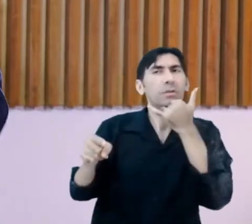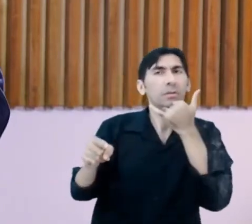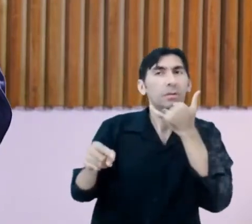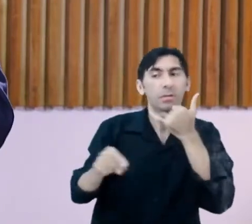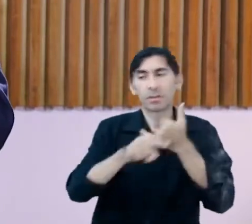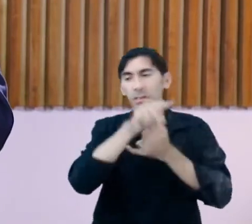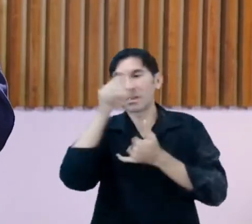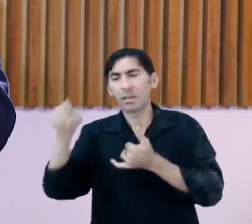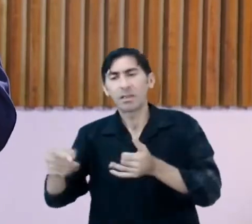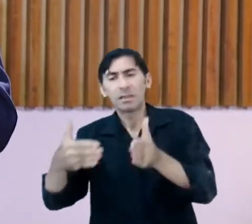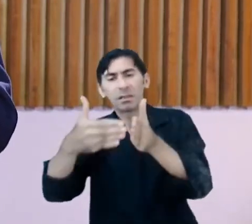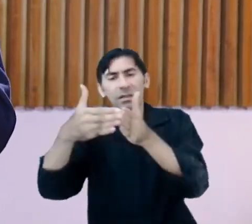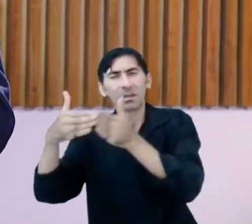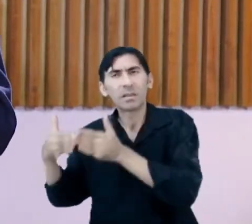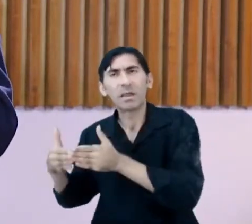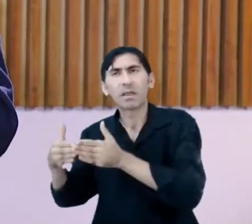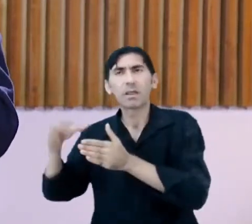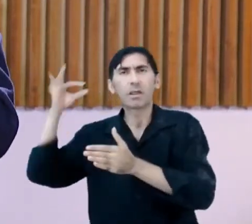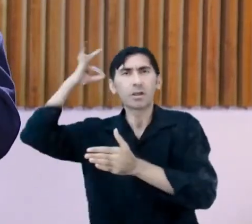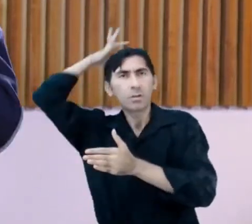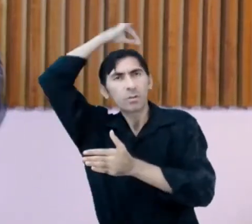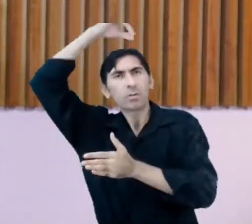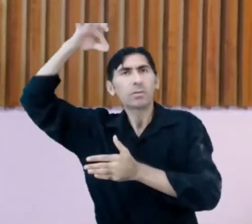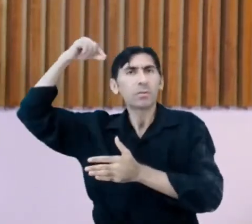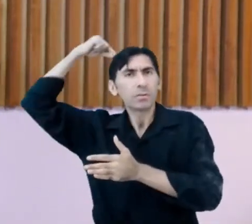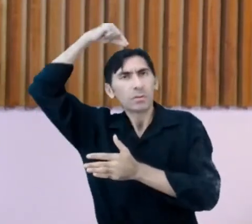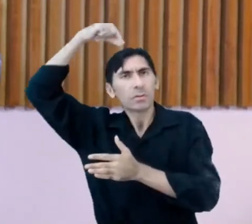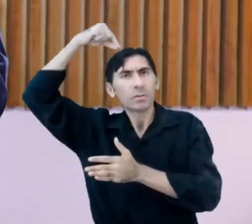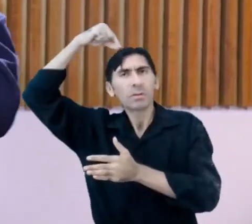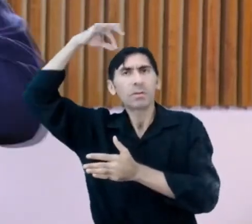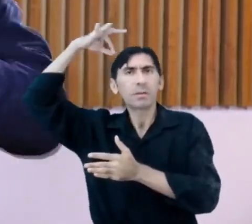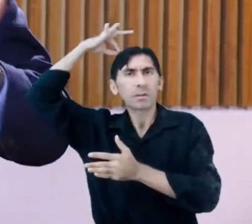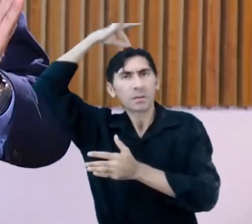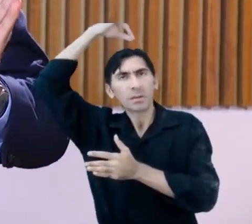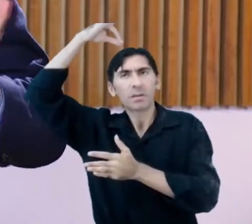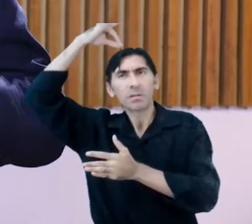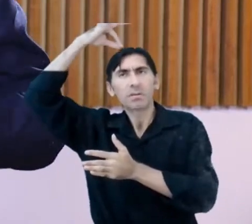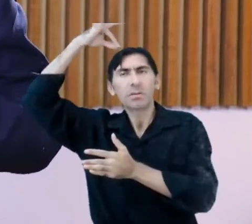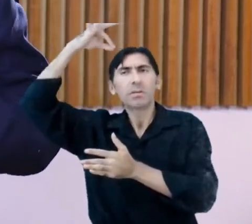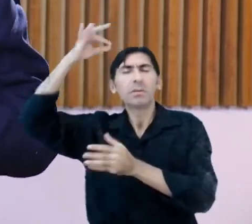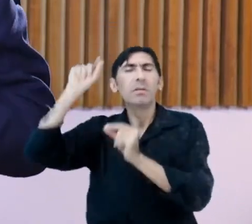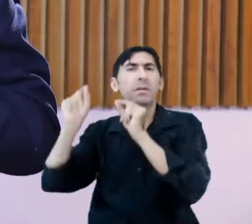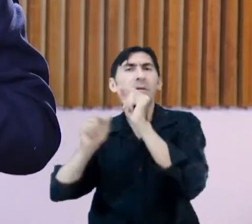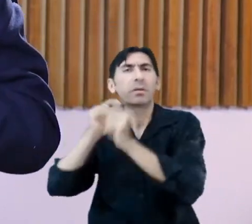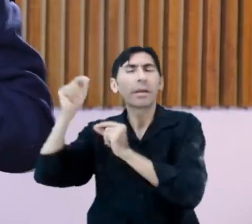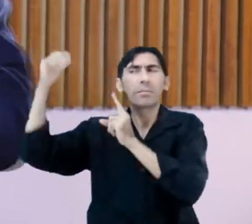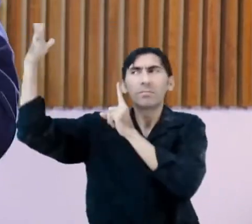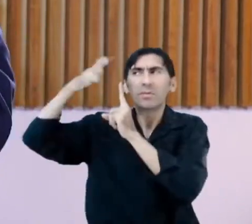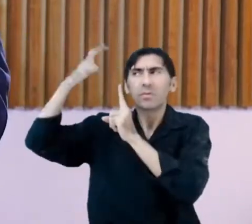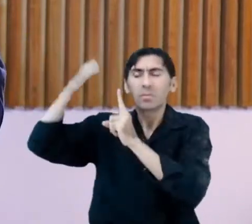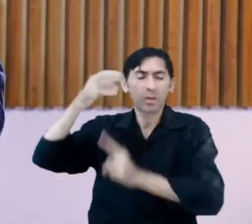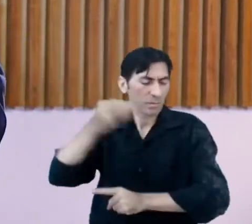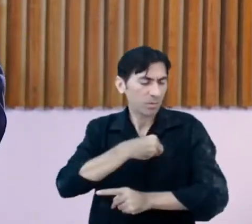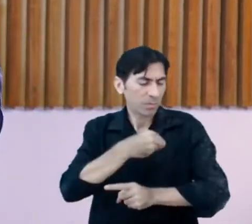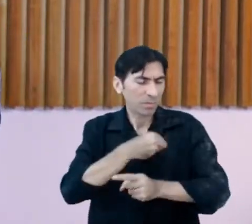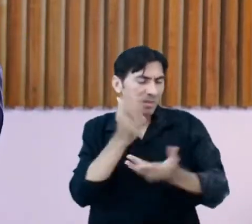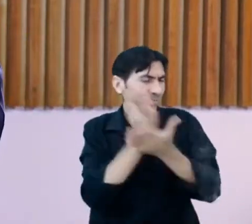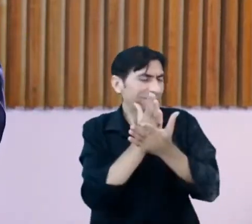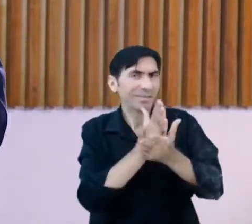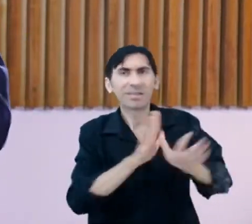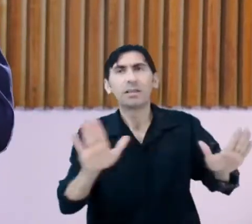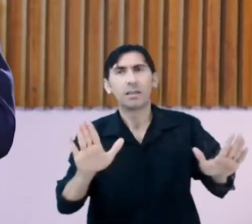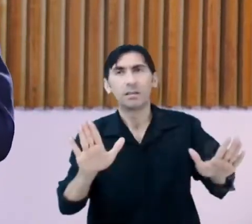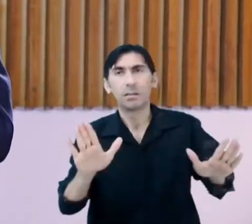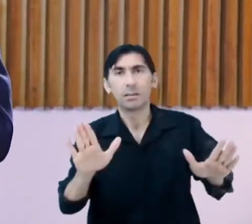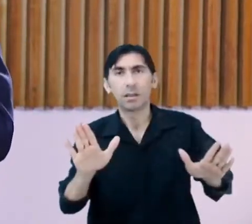santificação o Espírito Santo opera em nós para destruir o pecado. Quer dizer, o pecado não é destruído na